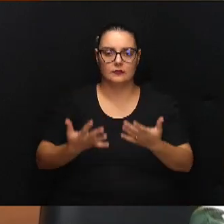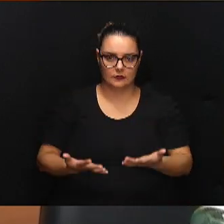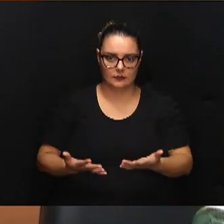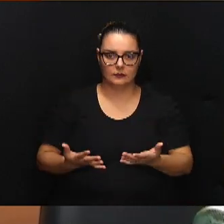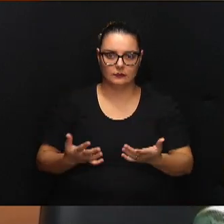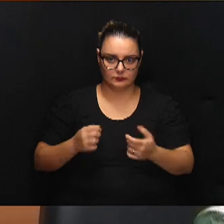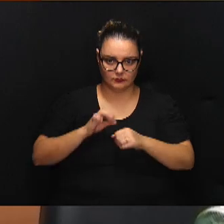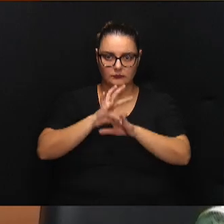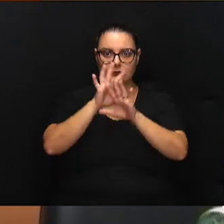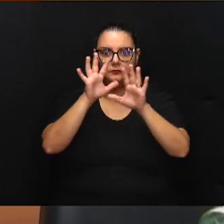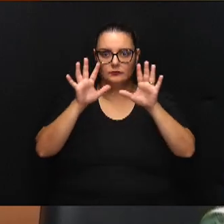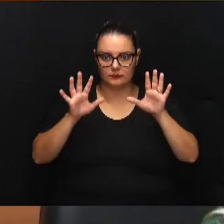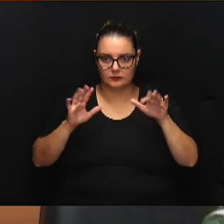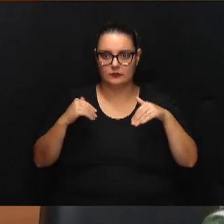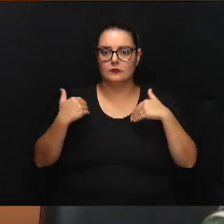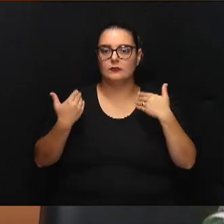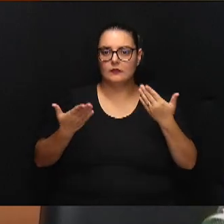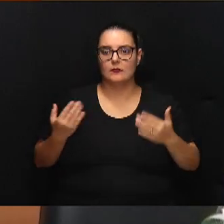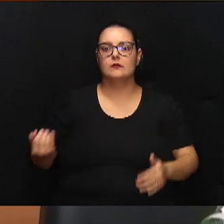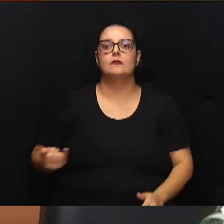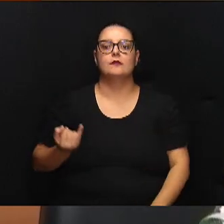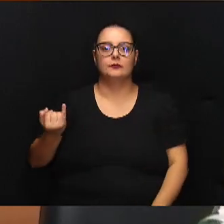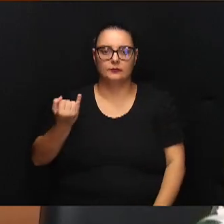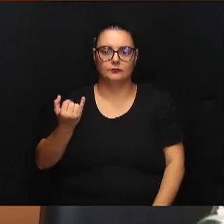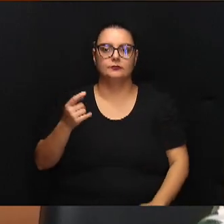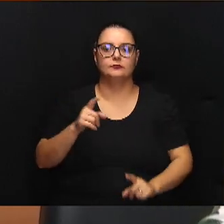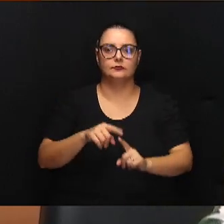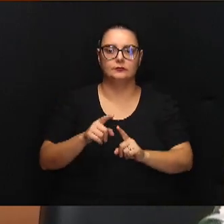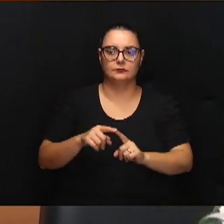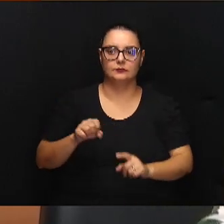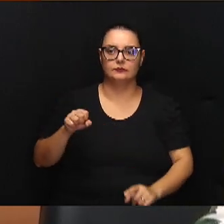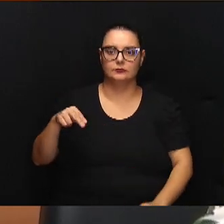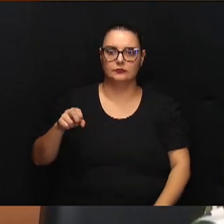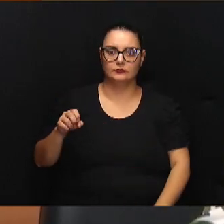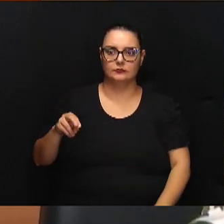ilustrar qual é a importância desse tipo de sensor.